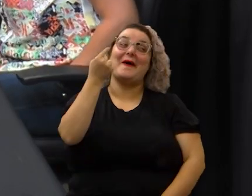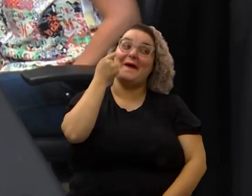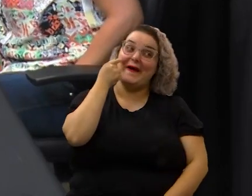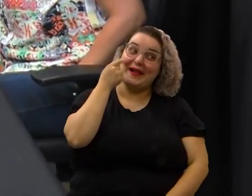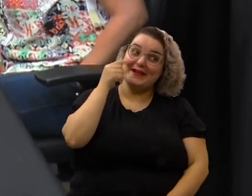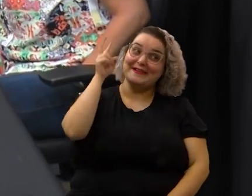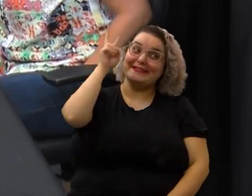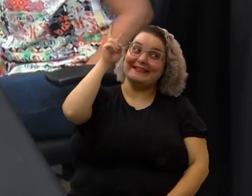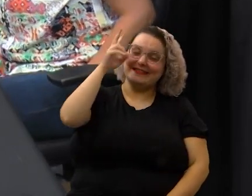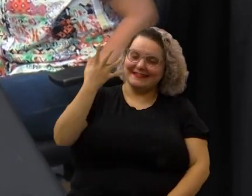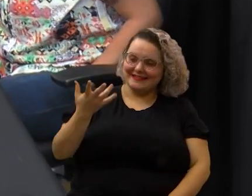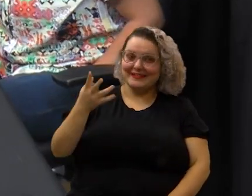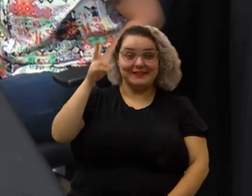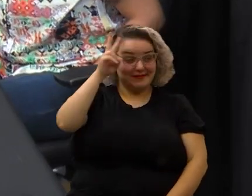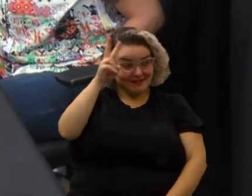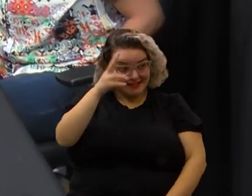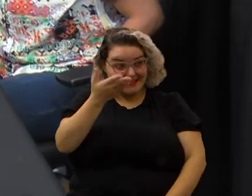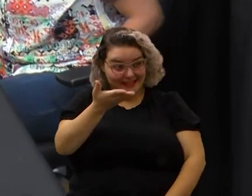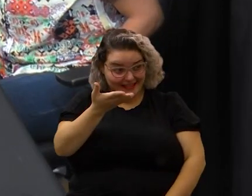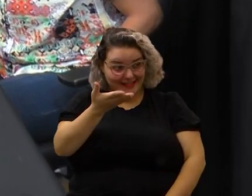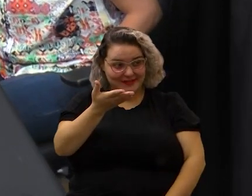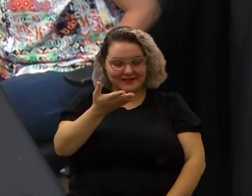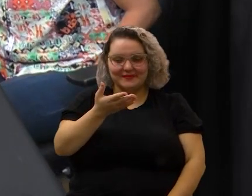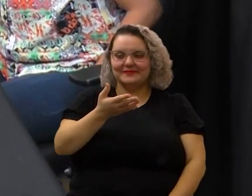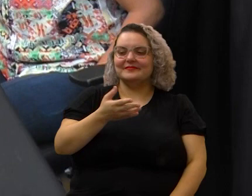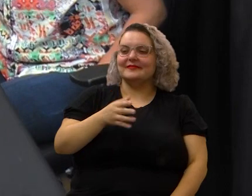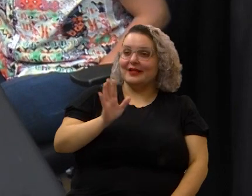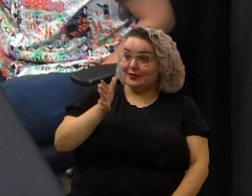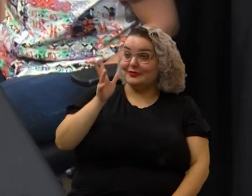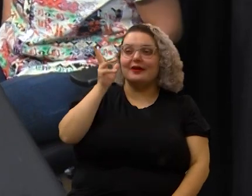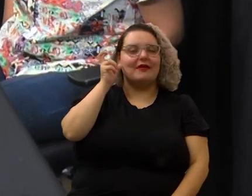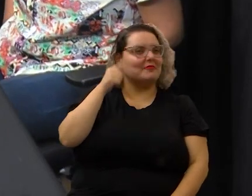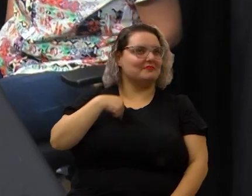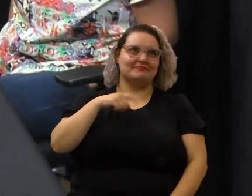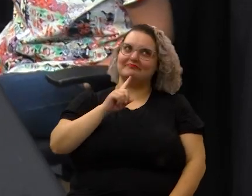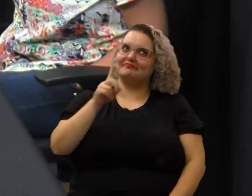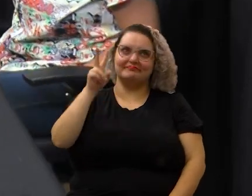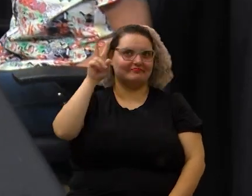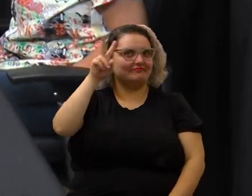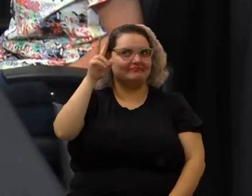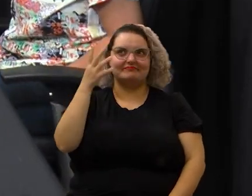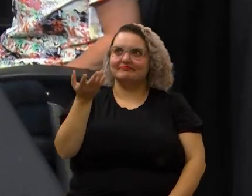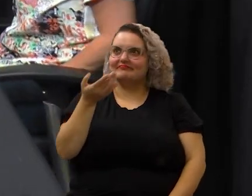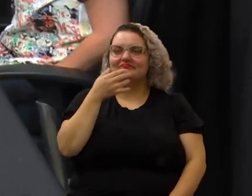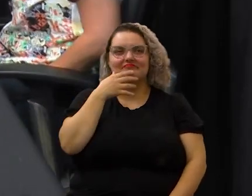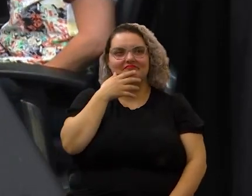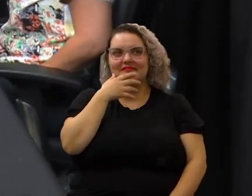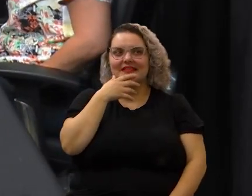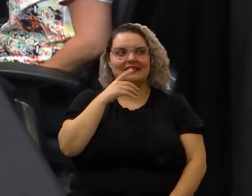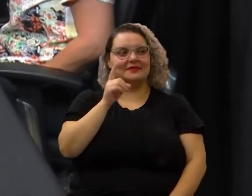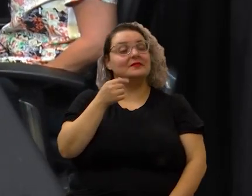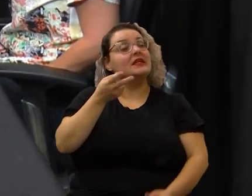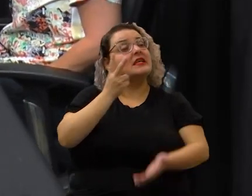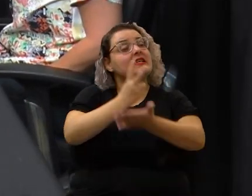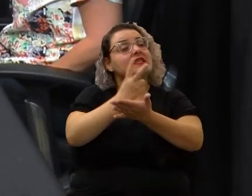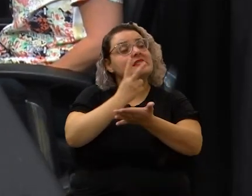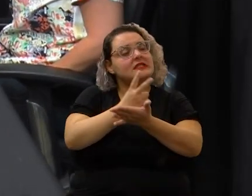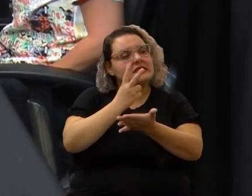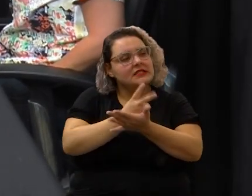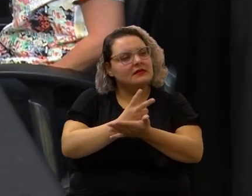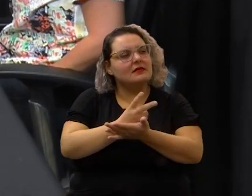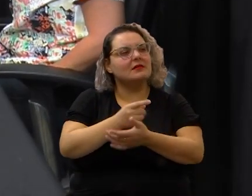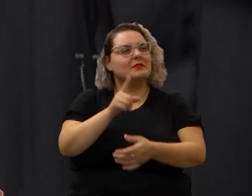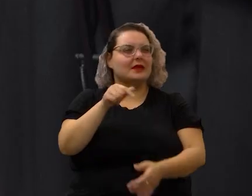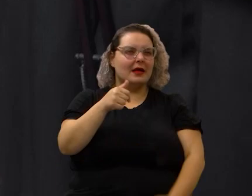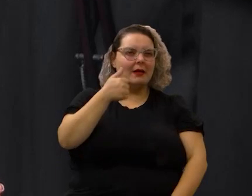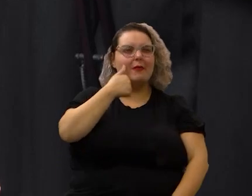Olha que história. Você lembra dessa história, Mariana? Eu já ouvi essa história, mas eu não lembro Não disso. lembro. Eu E não você lembro. sempre foi considerada,